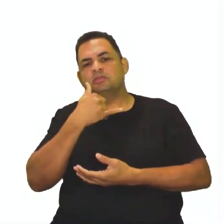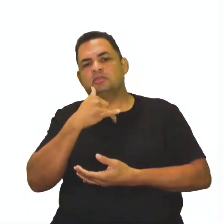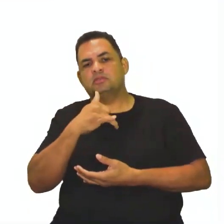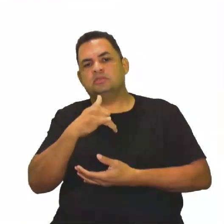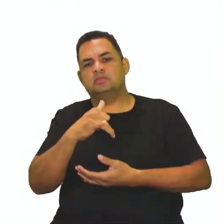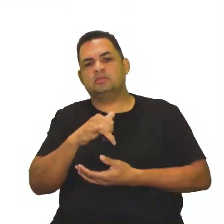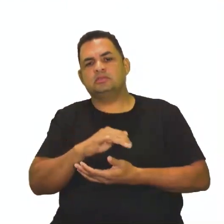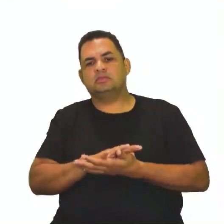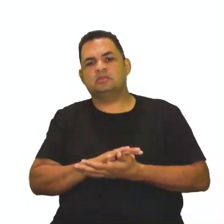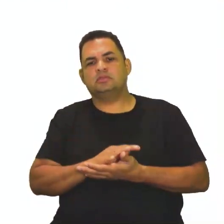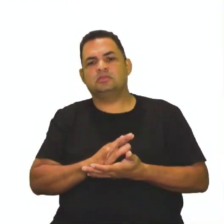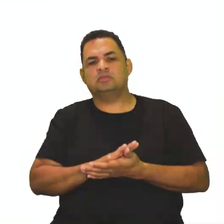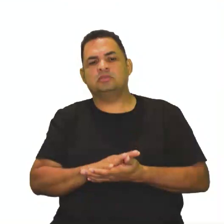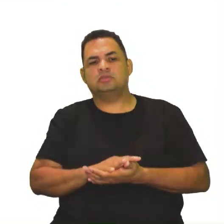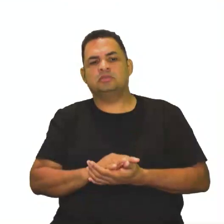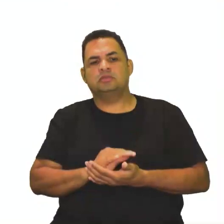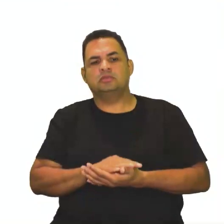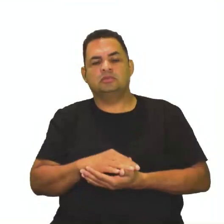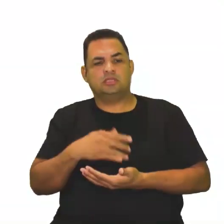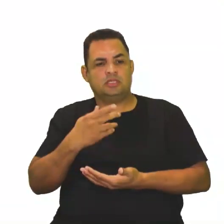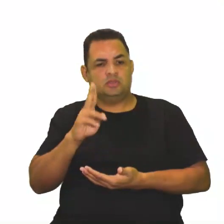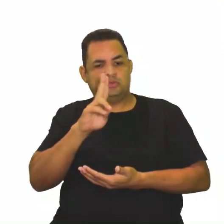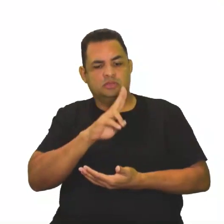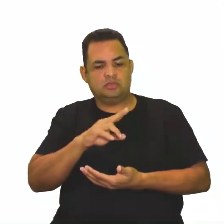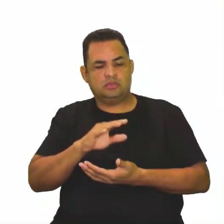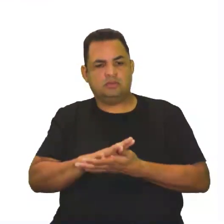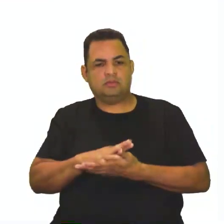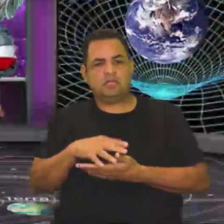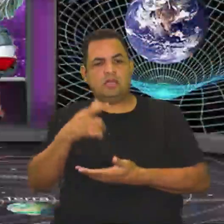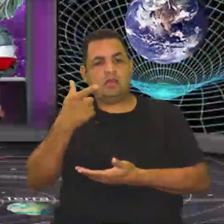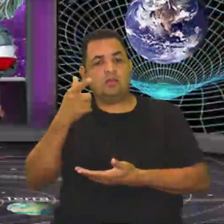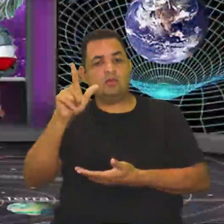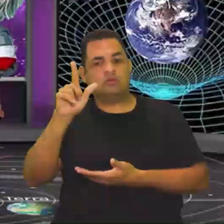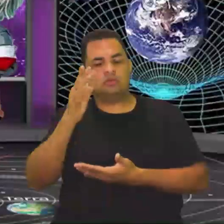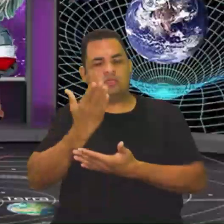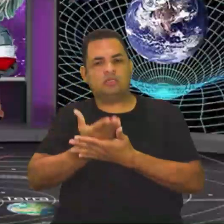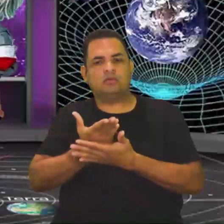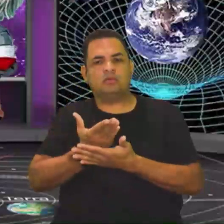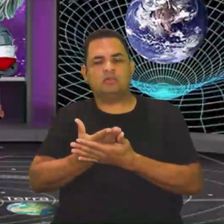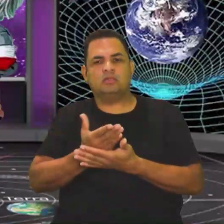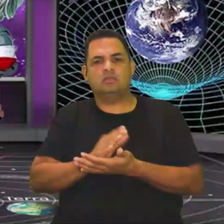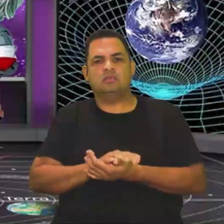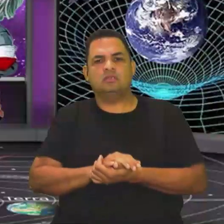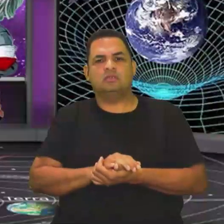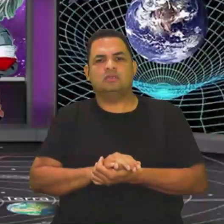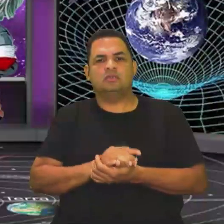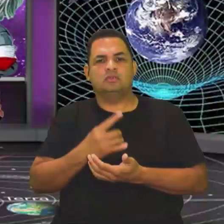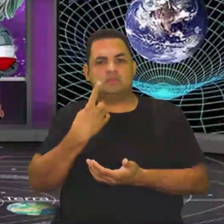vai servir para nossa próxima aula, ok? Galerinha, olha só, aqui comigo.